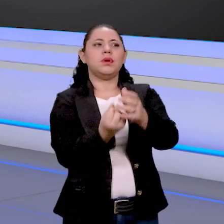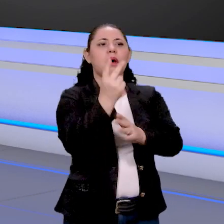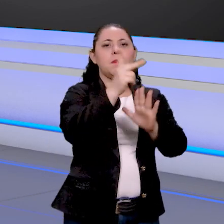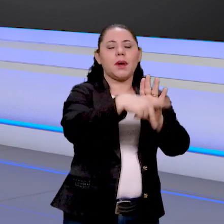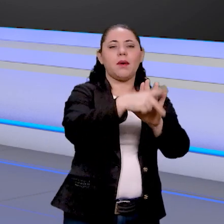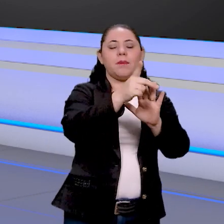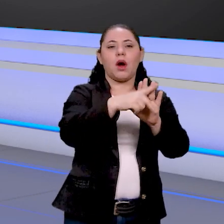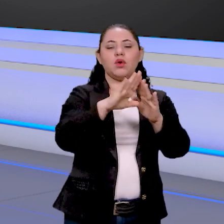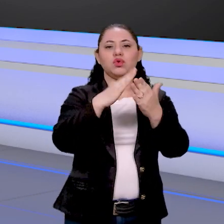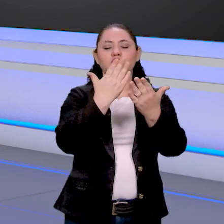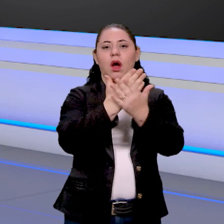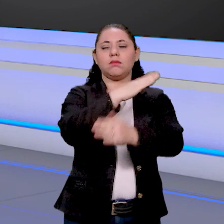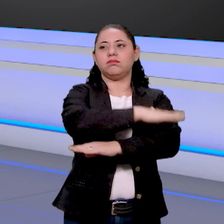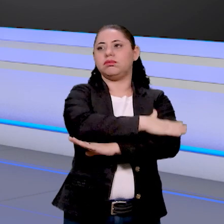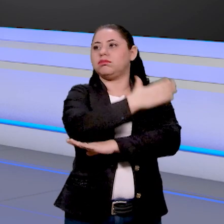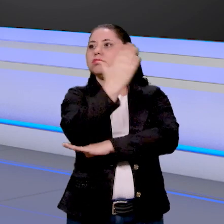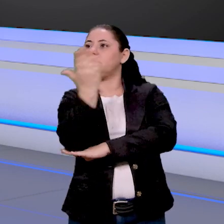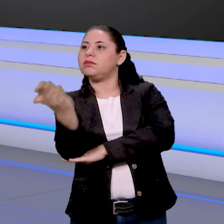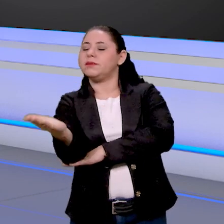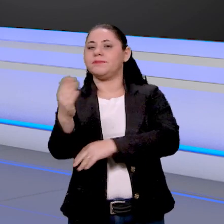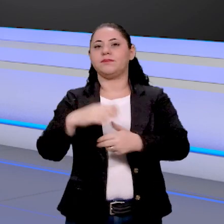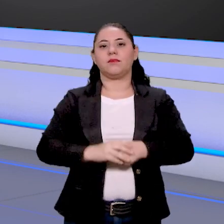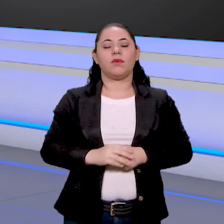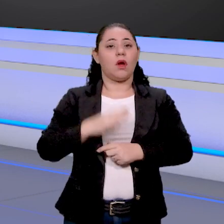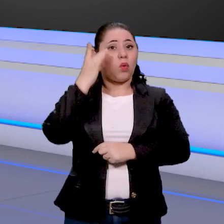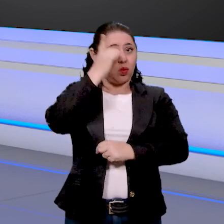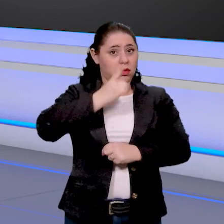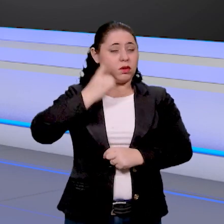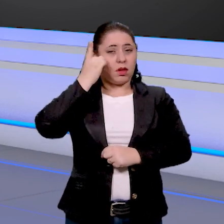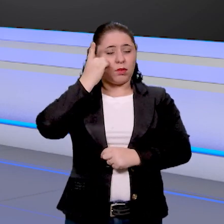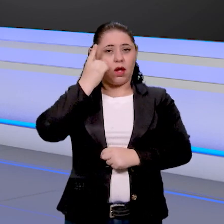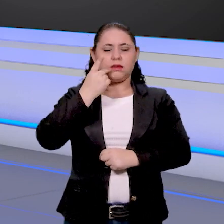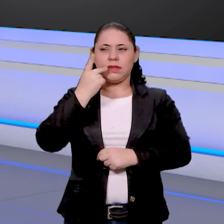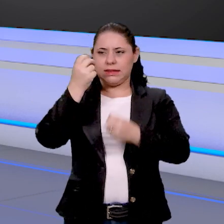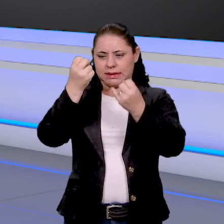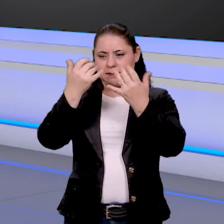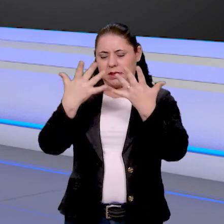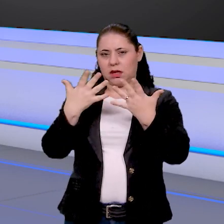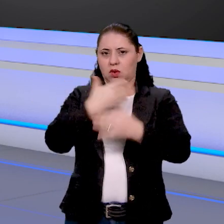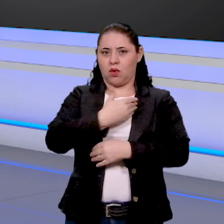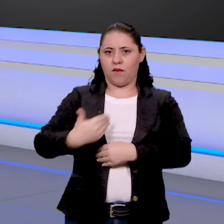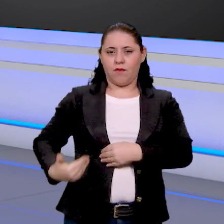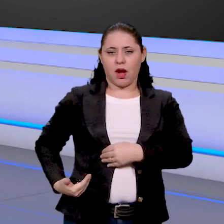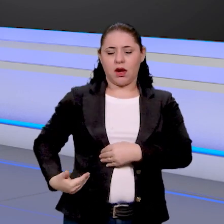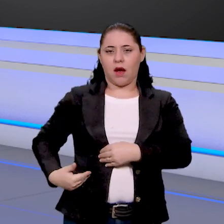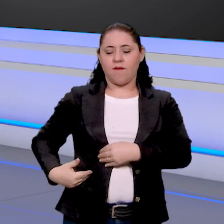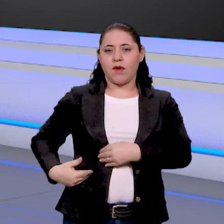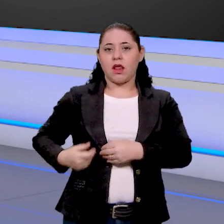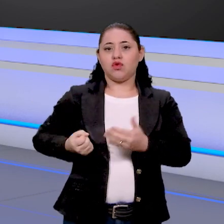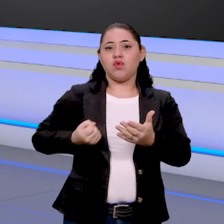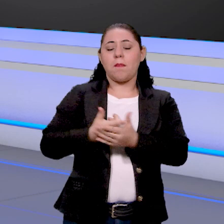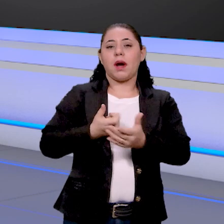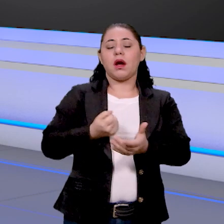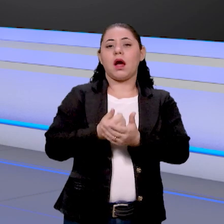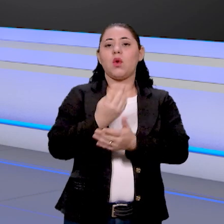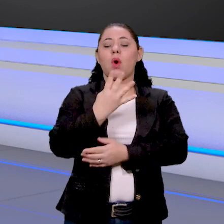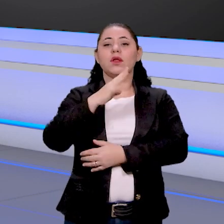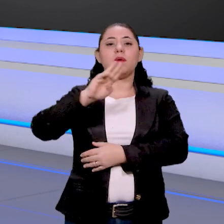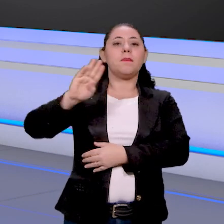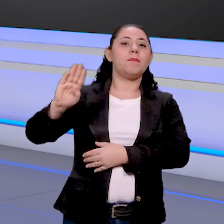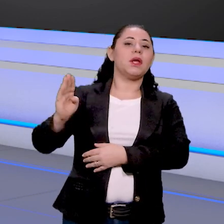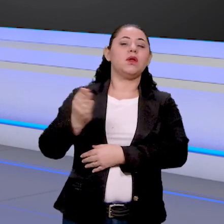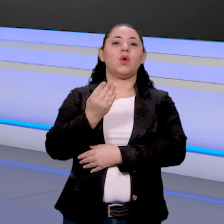programa Escola em Tempo Integral. Segundo o parlamentar, o governo deve liberar 4 bilhões de reais